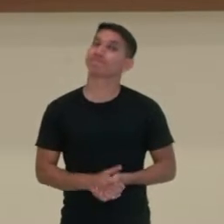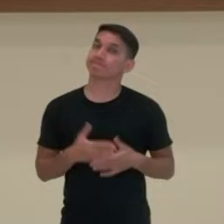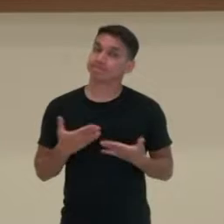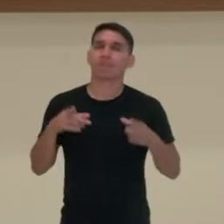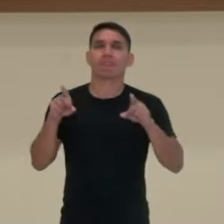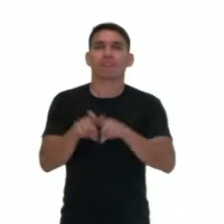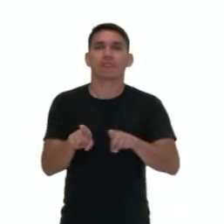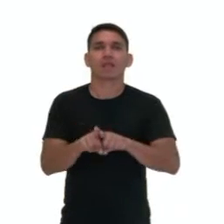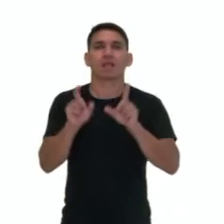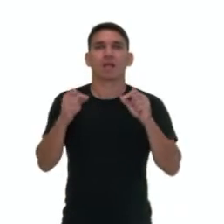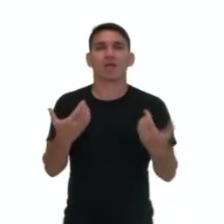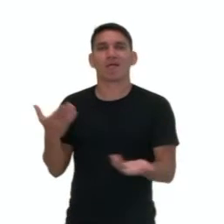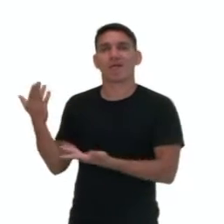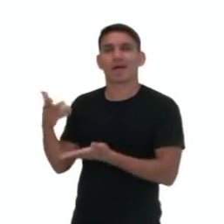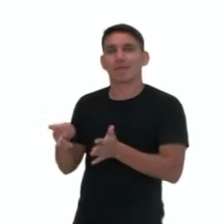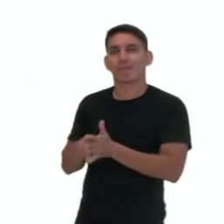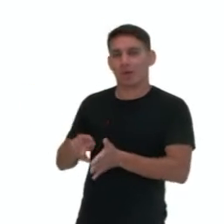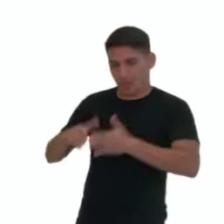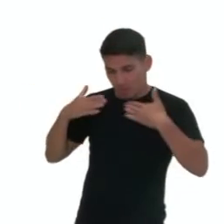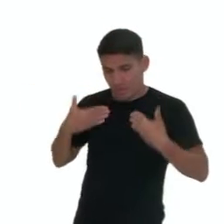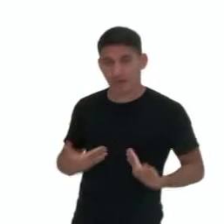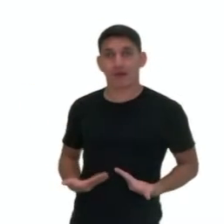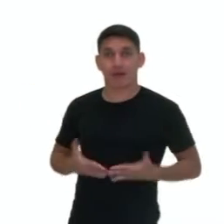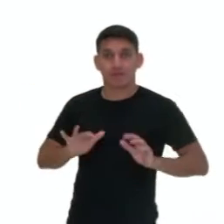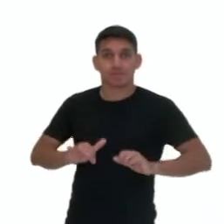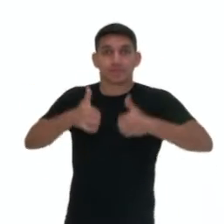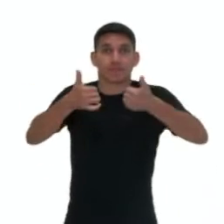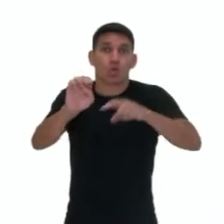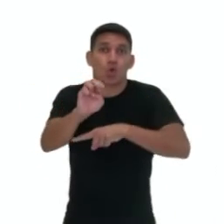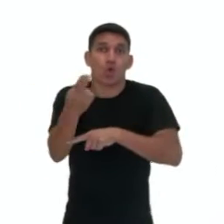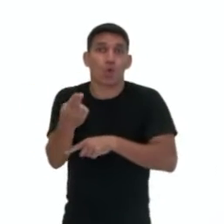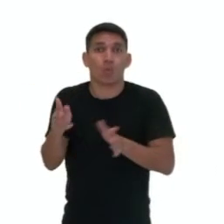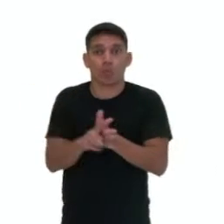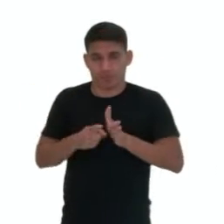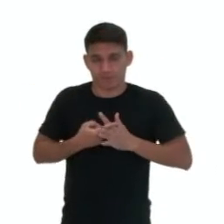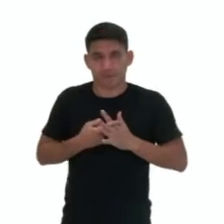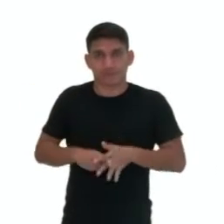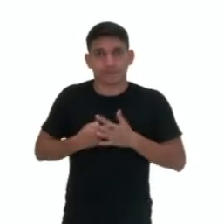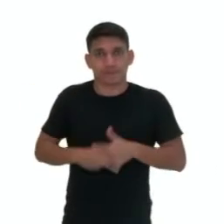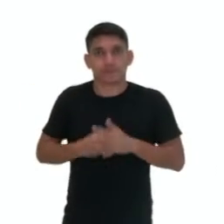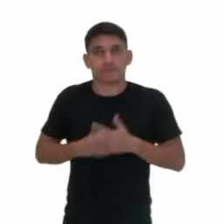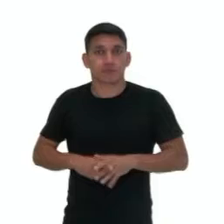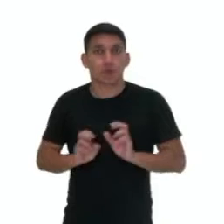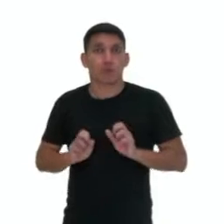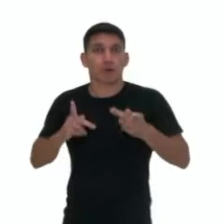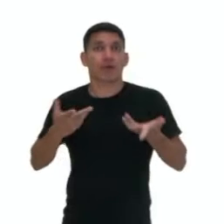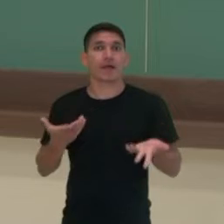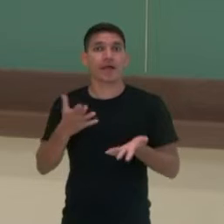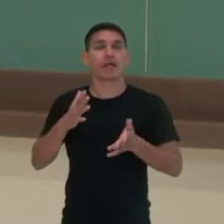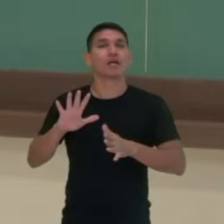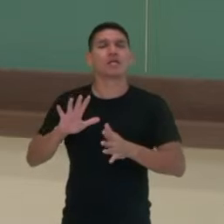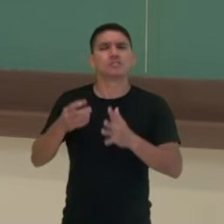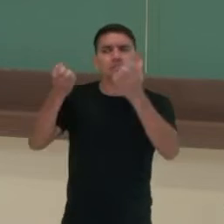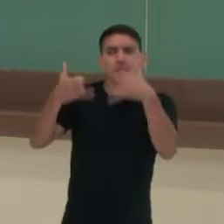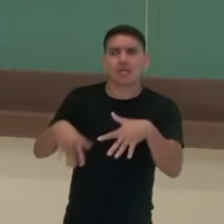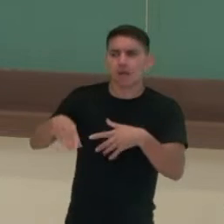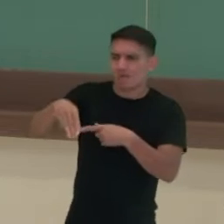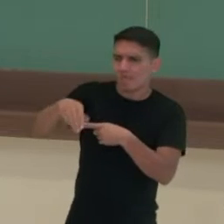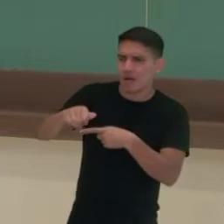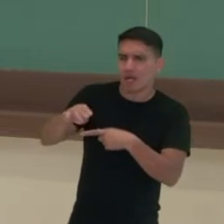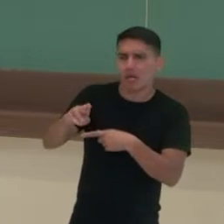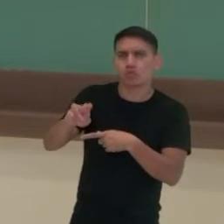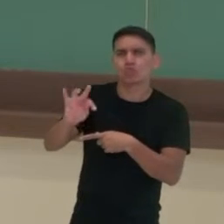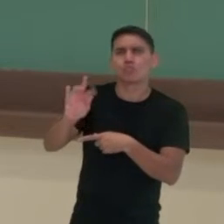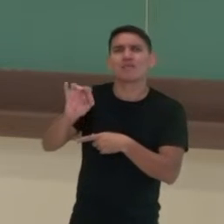Também na questão da aquisição da condição física ou a manutenção dela. Tá? Então, a manutenção, quando a gente fala em manutenção, a gente pensa aquela pessoa que